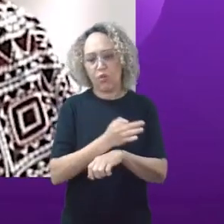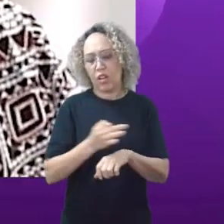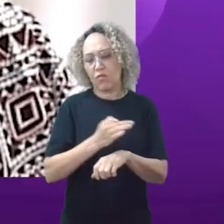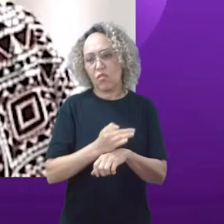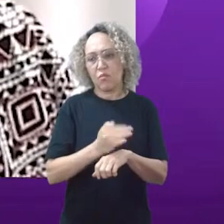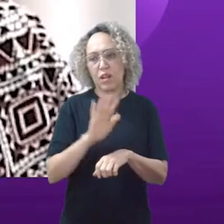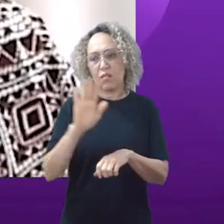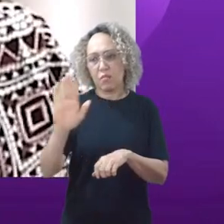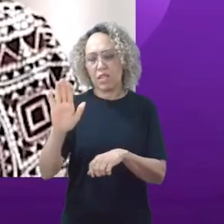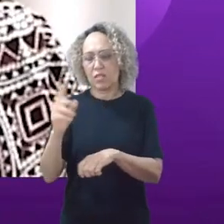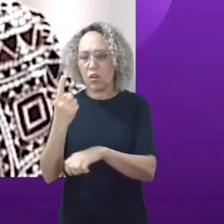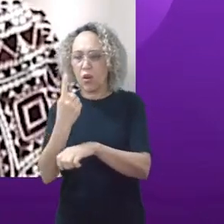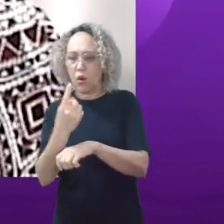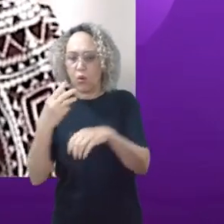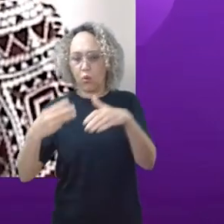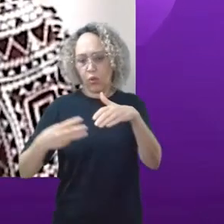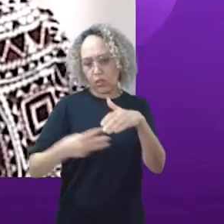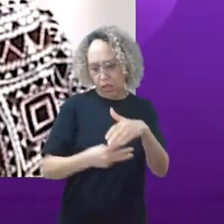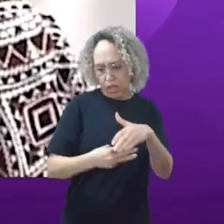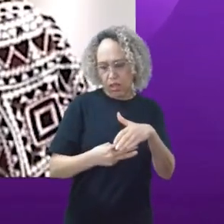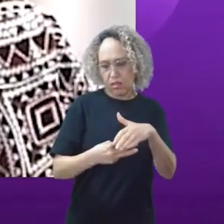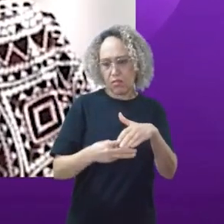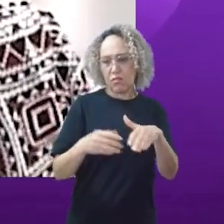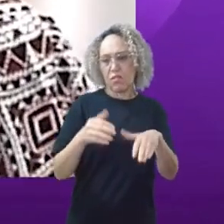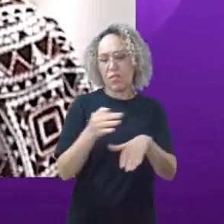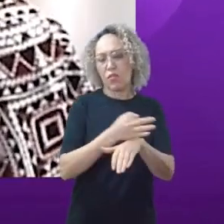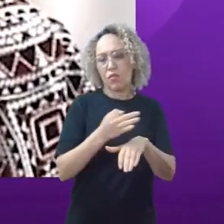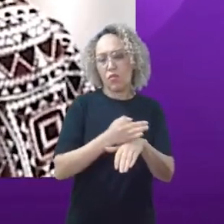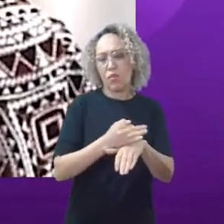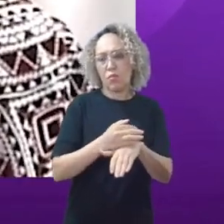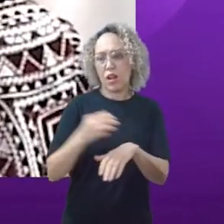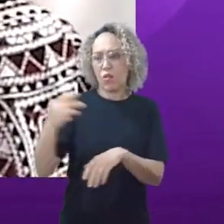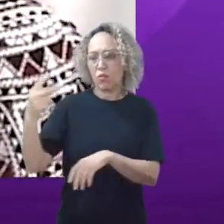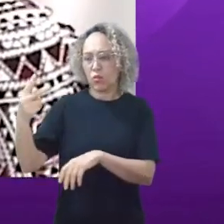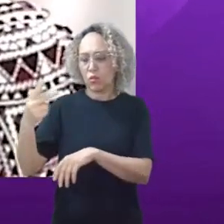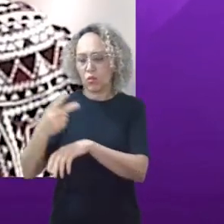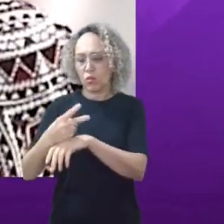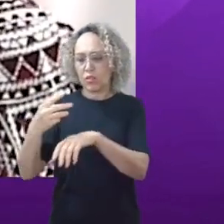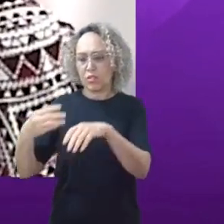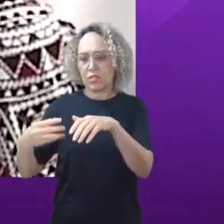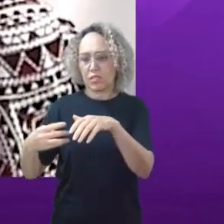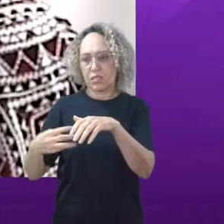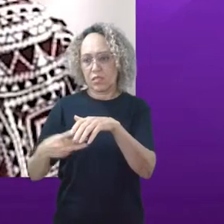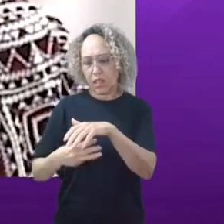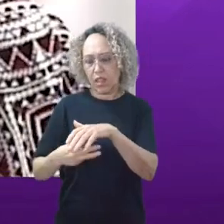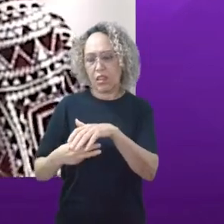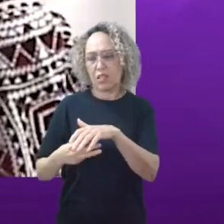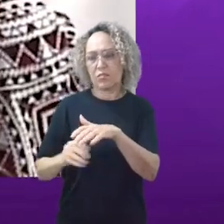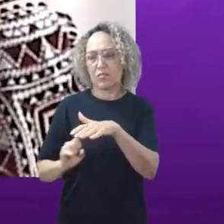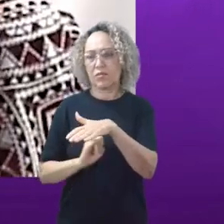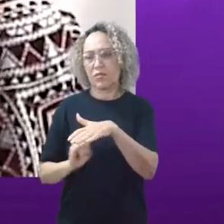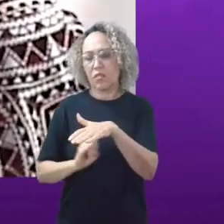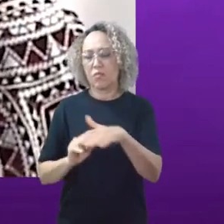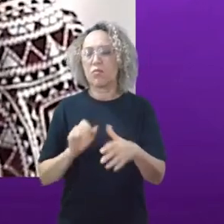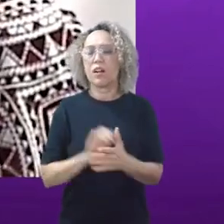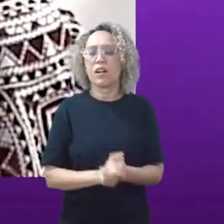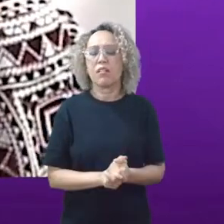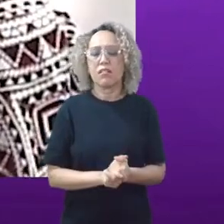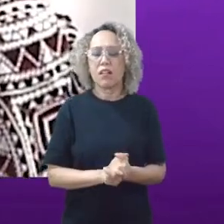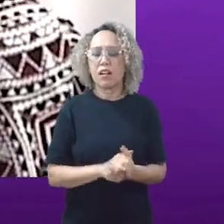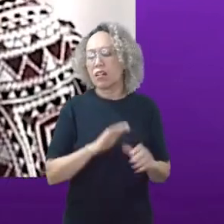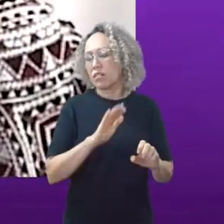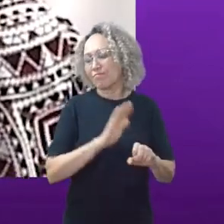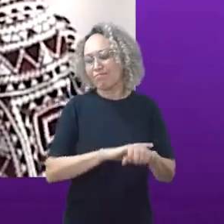deles, 2 terços, continuam buscando sobrevivência, nem sempre na situação de conta própria,